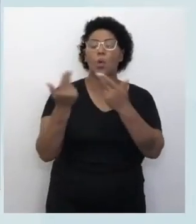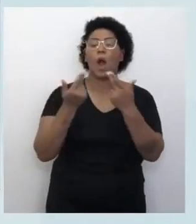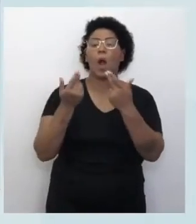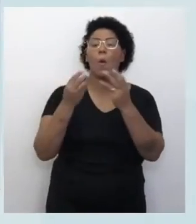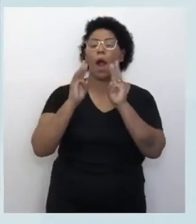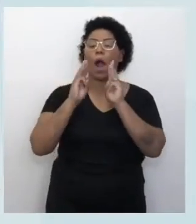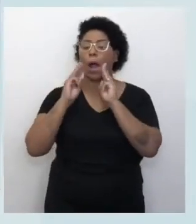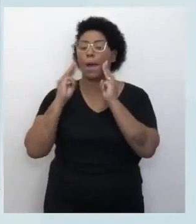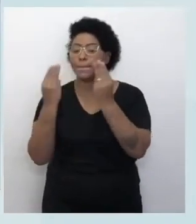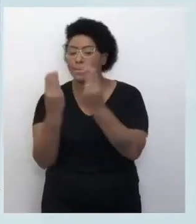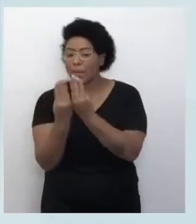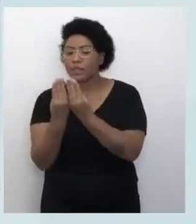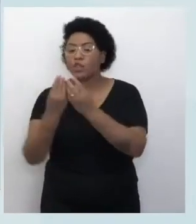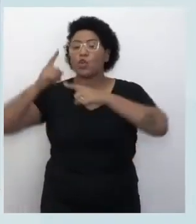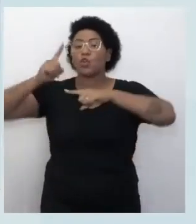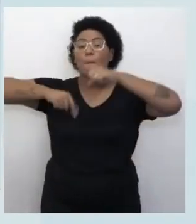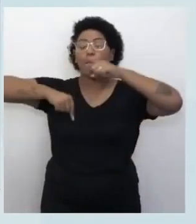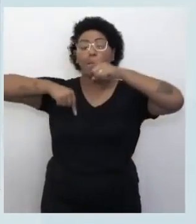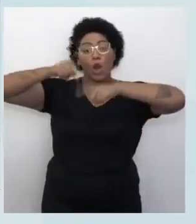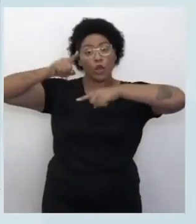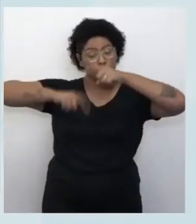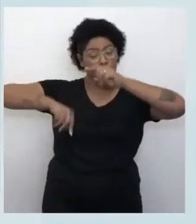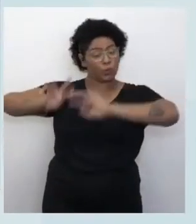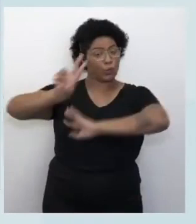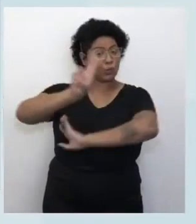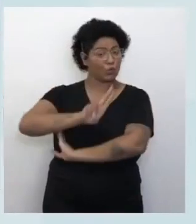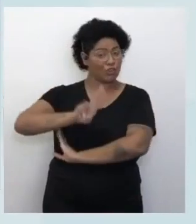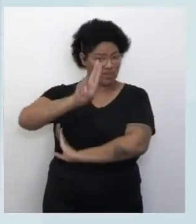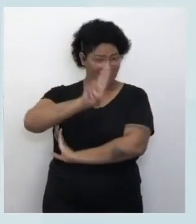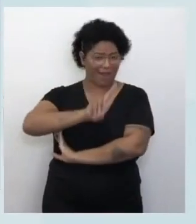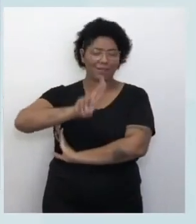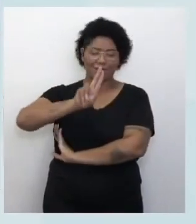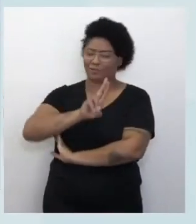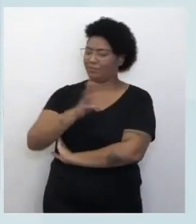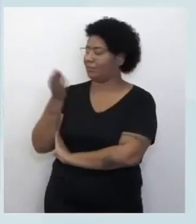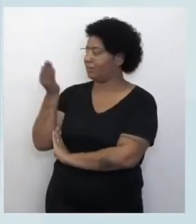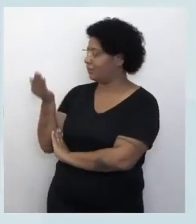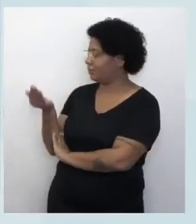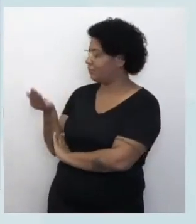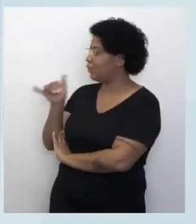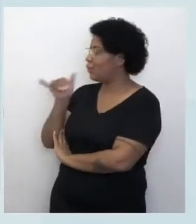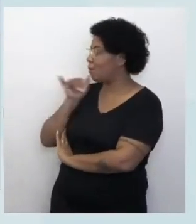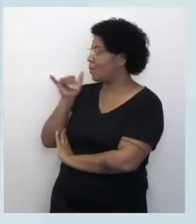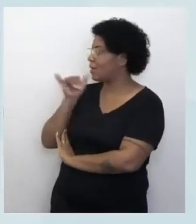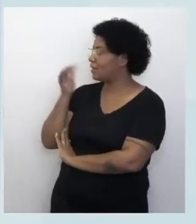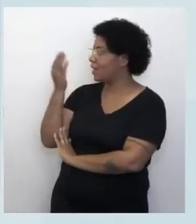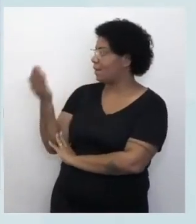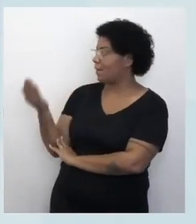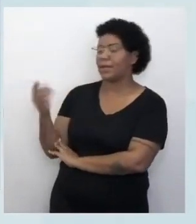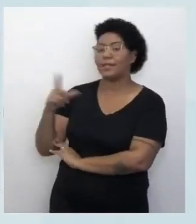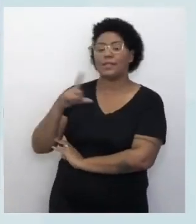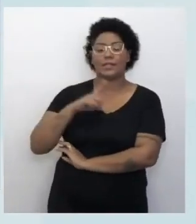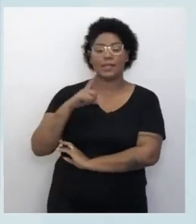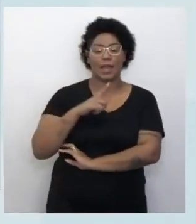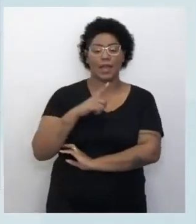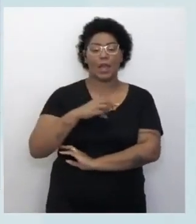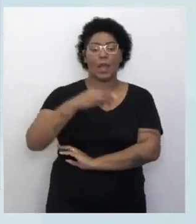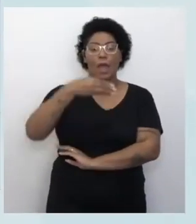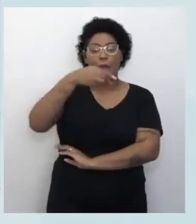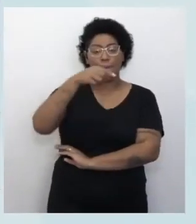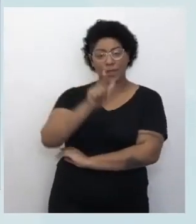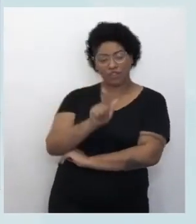dos produtos. Então, aqui no caso, eu tenho o magnésio,